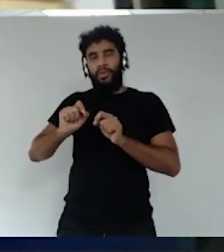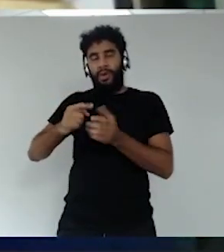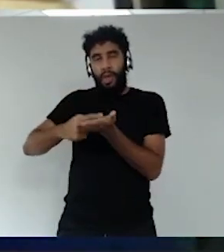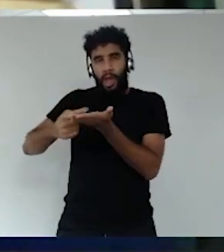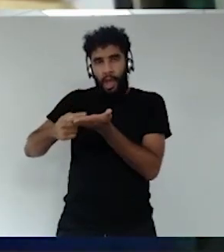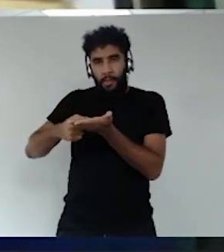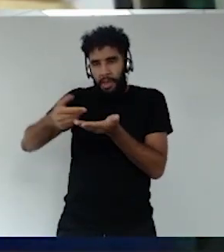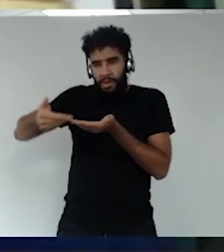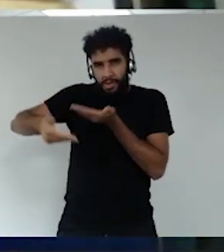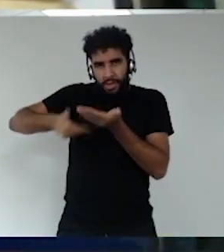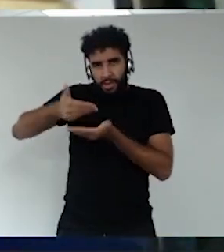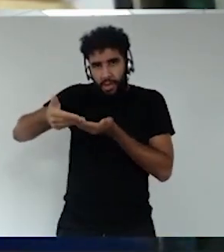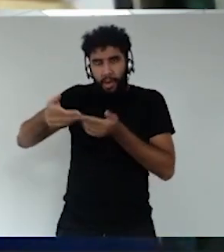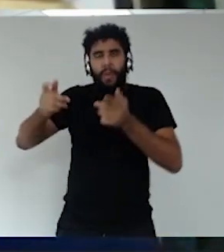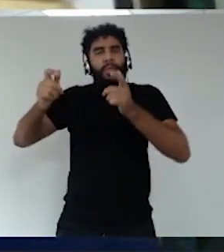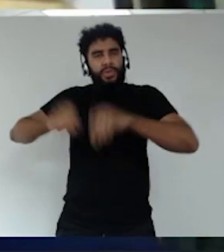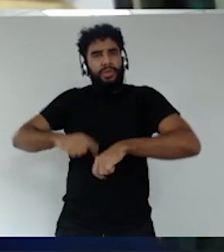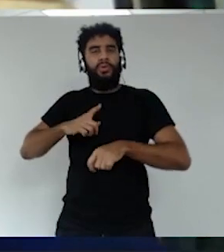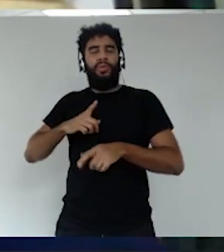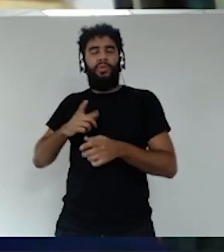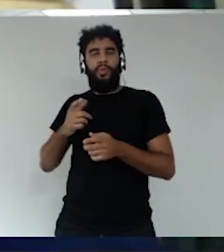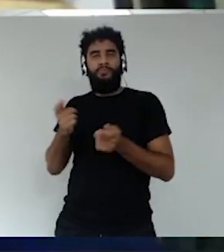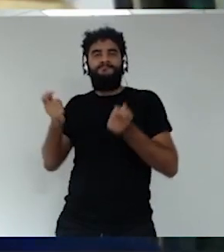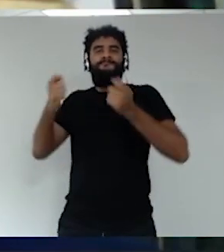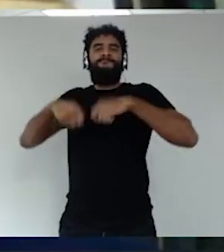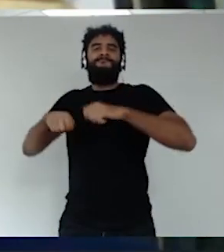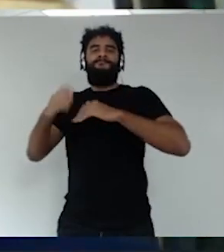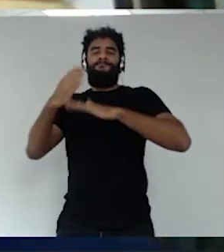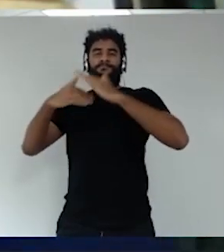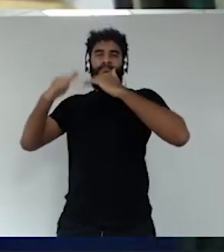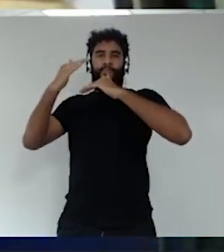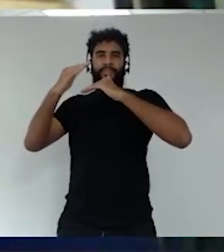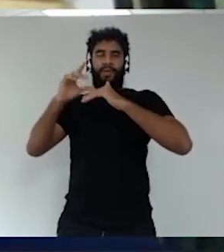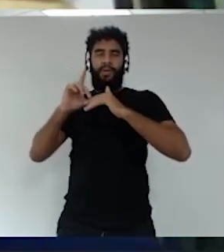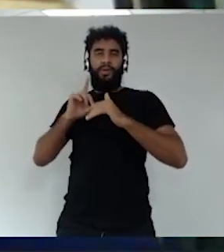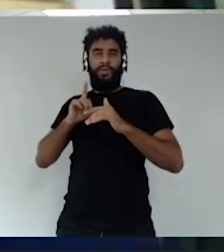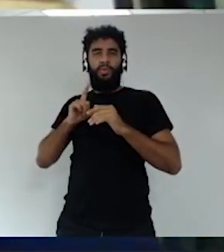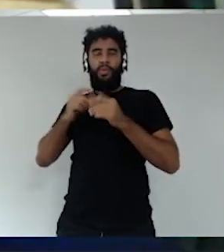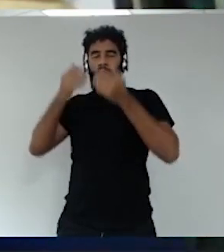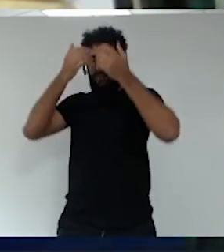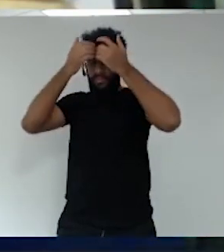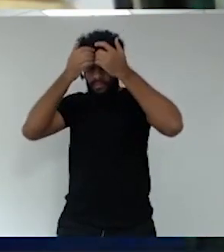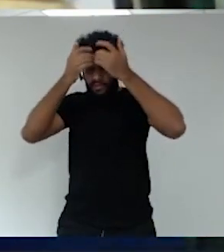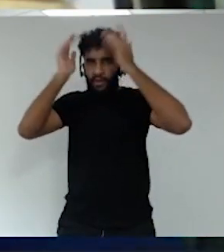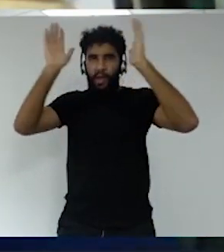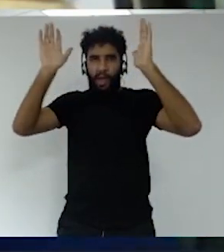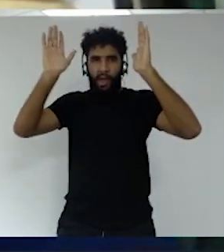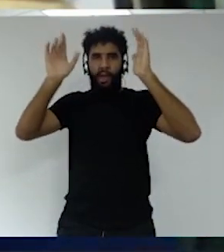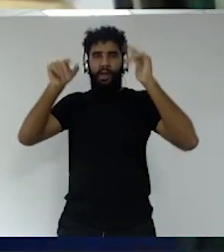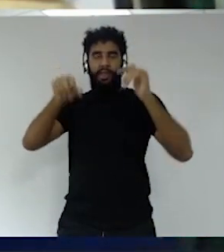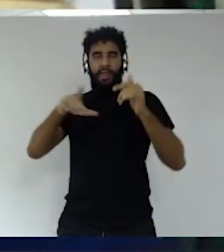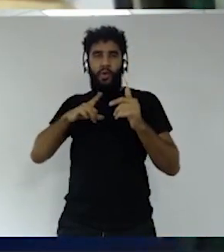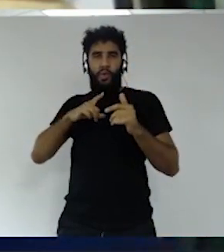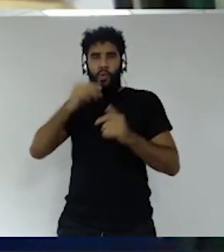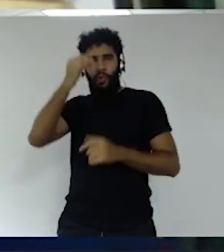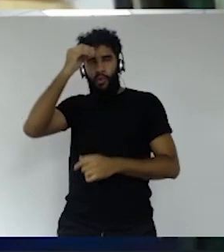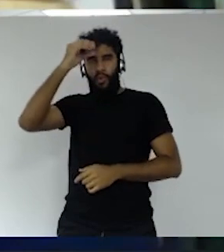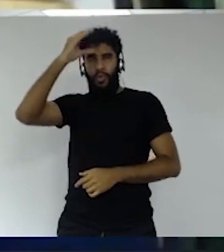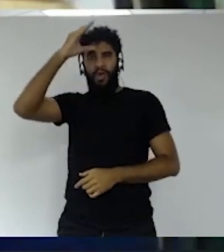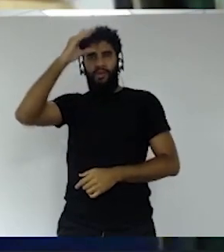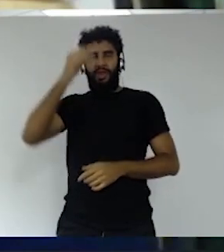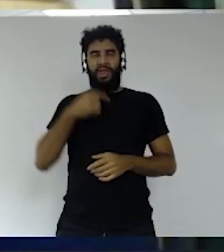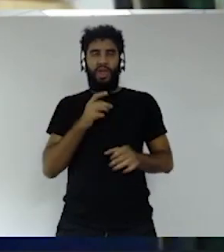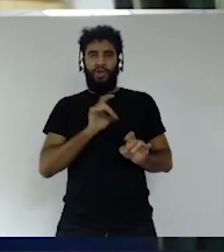a desenvolver novas habilidades na perspectiva de uma hermenêutica alargada, uma hermenêutica que não se prenda